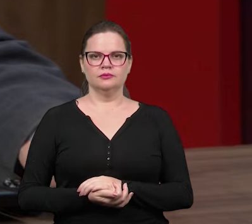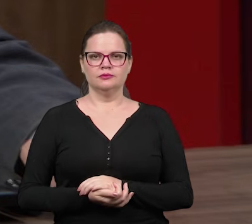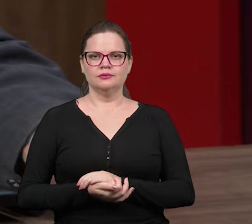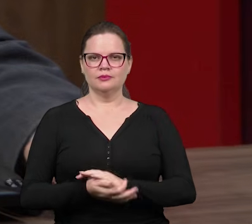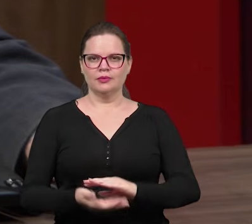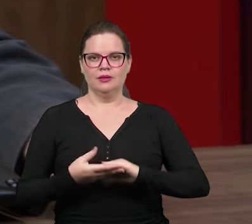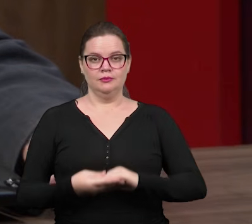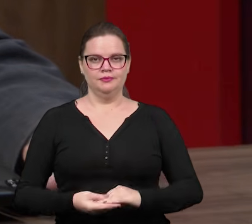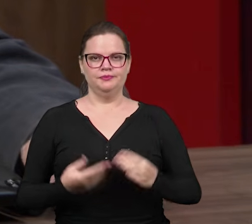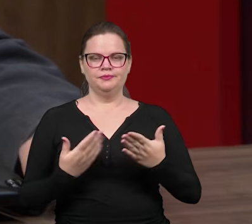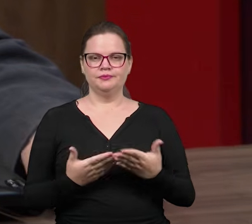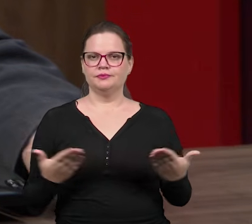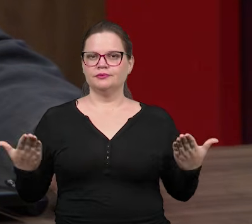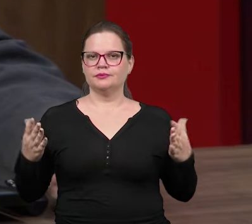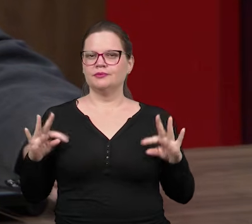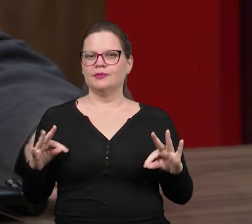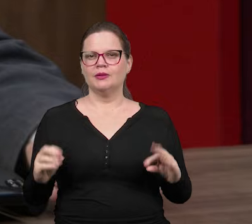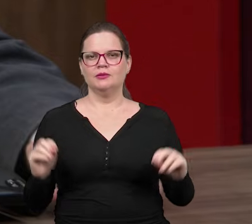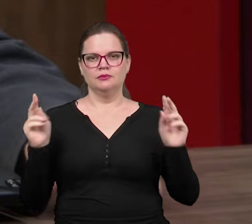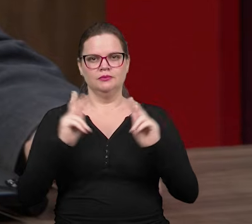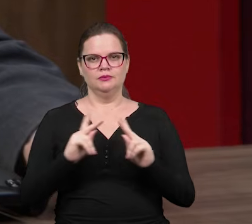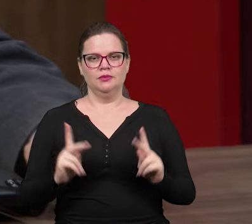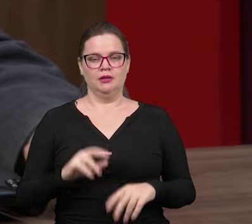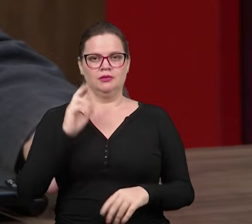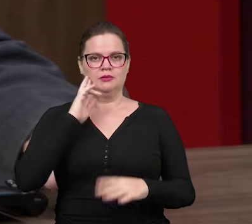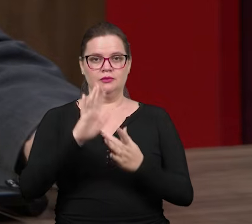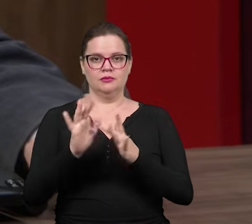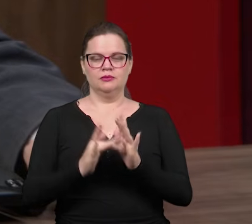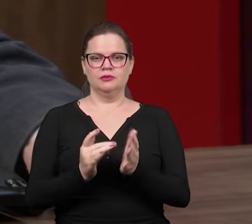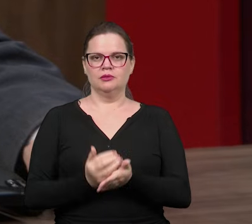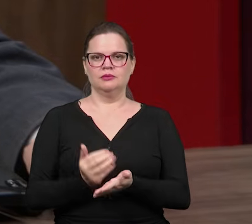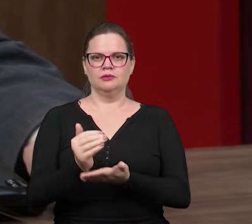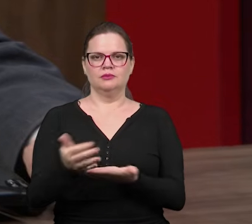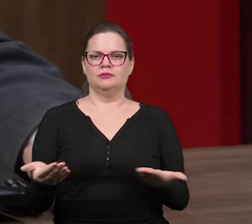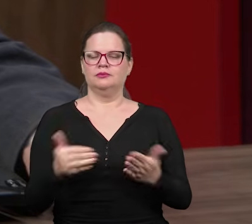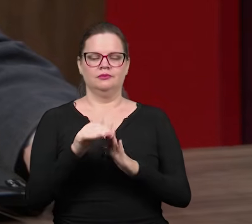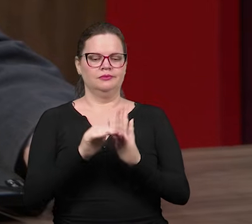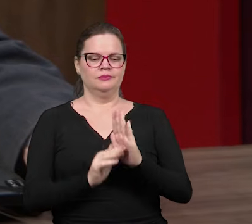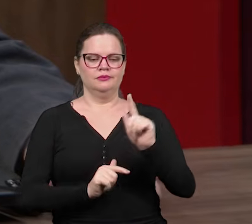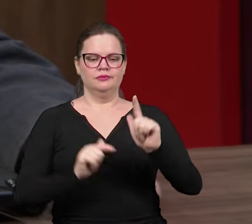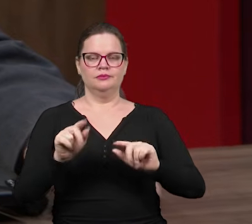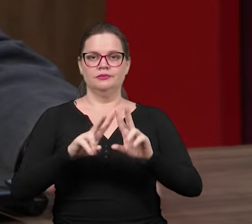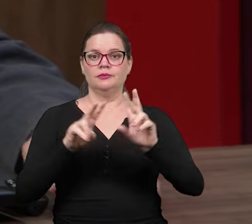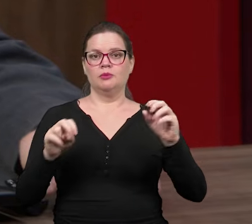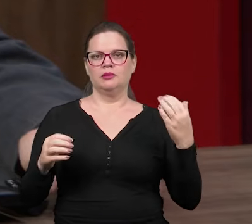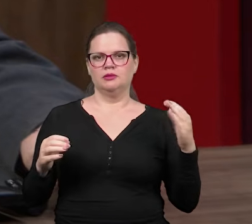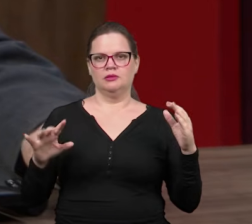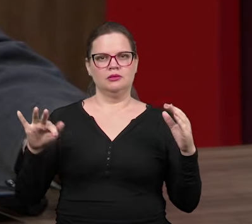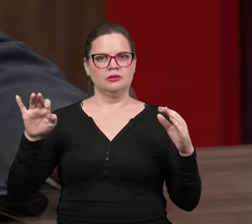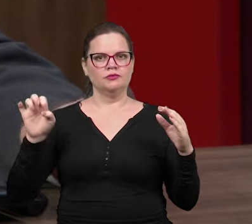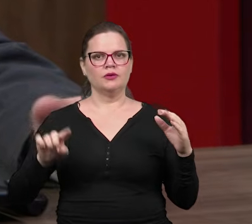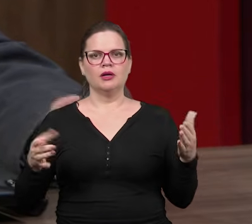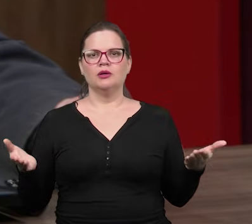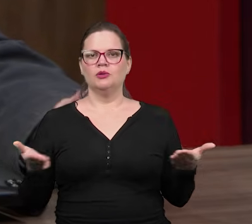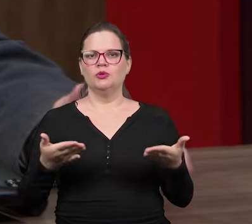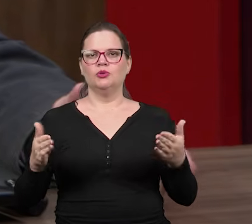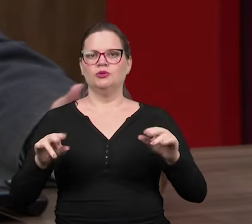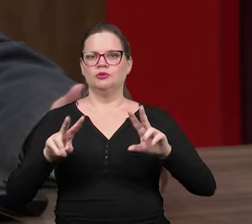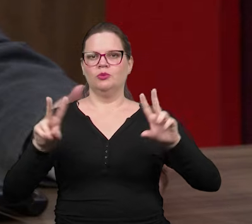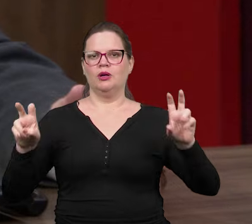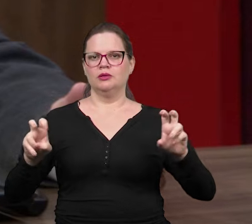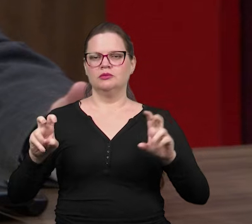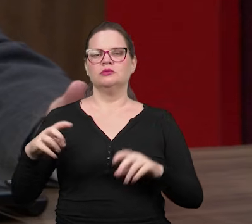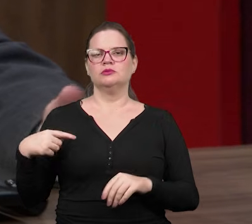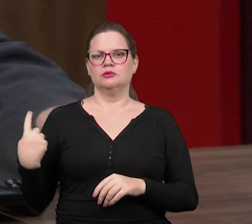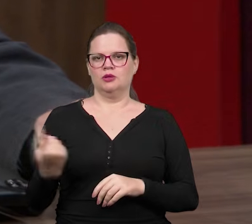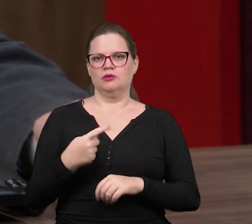Eu quero saudar todos os irmãos com a paz do Senhor. Nós estamos dando início ao programa de Ciência e Fé e hoje nós vamos tratar sobre um assunto muito importante